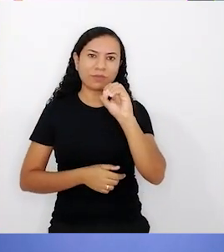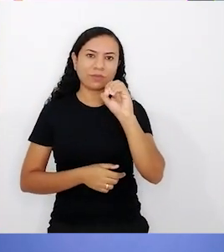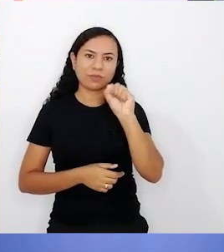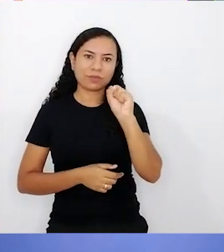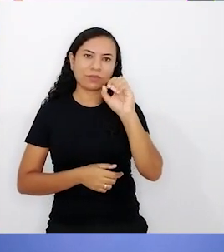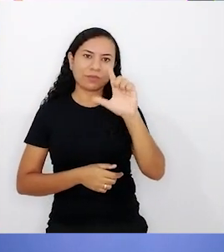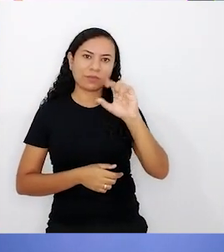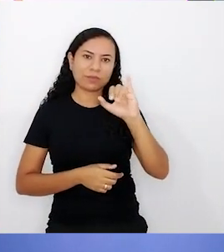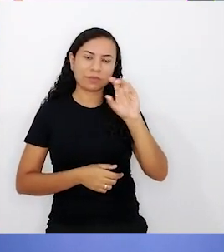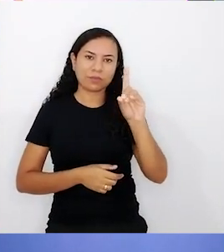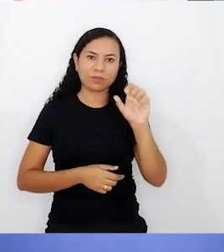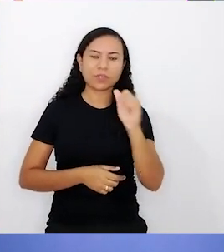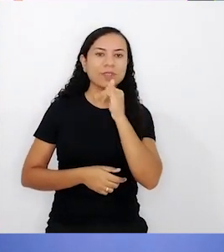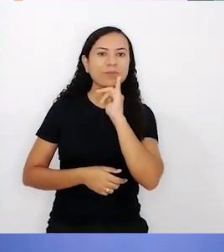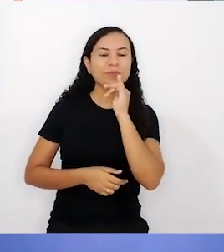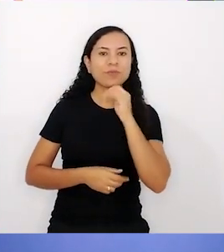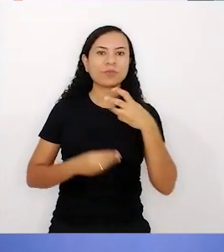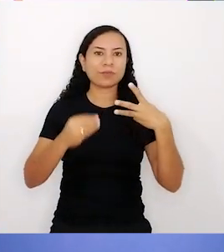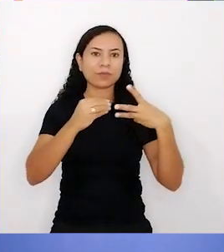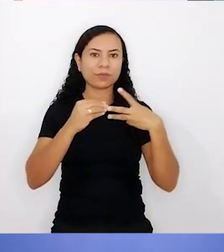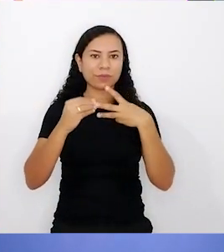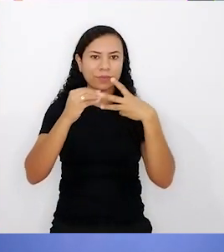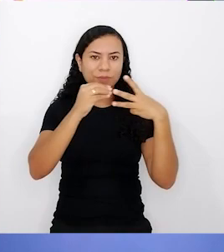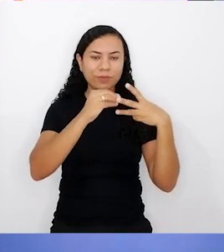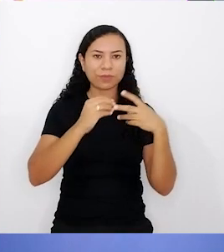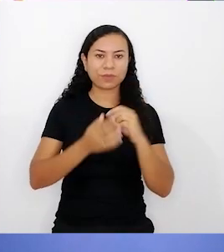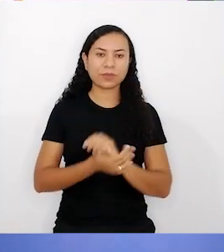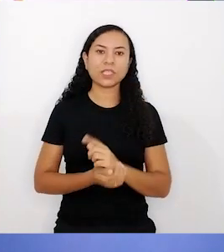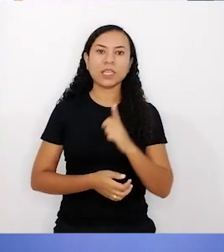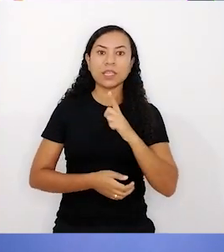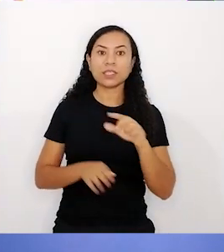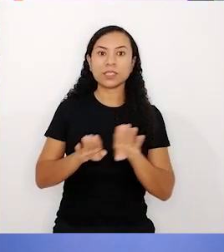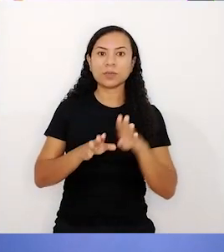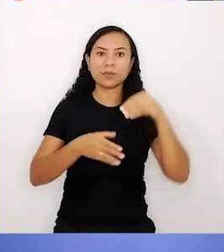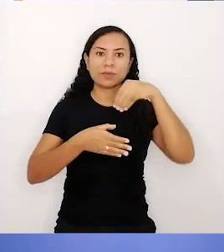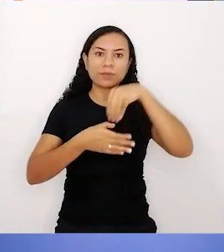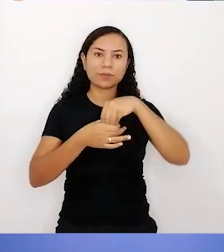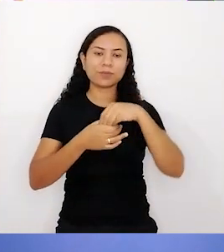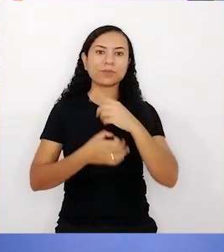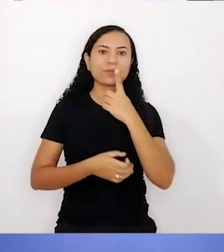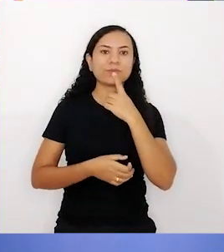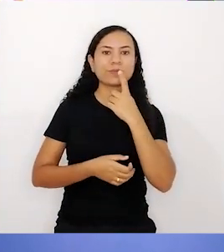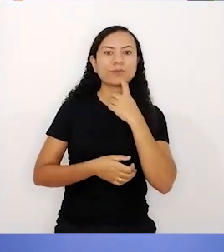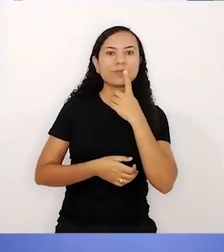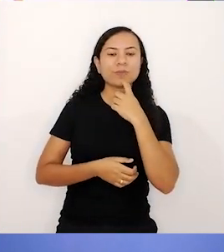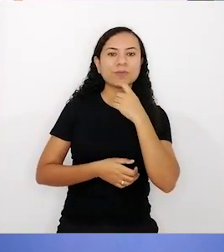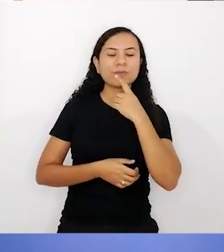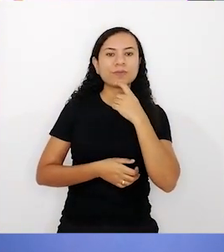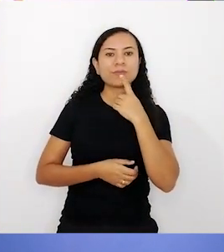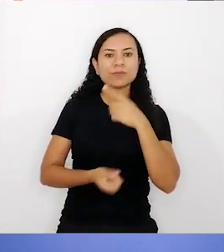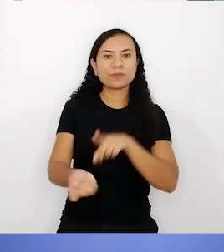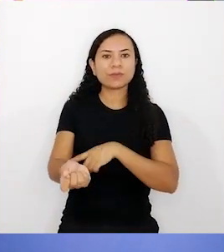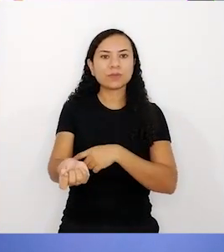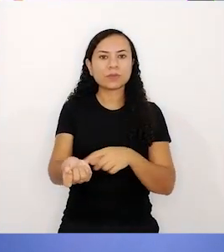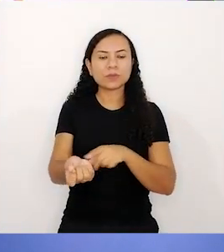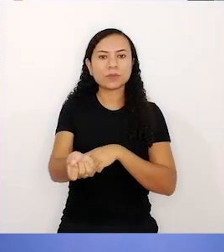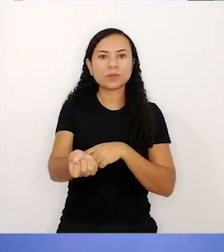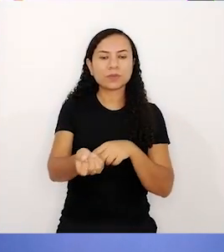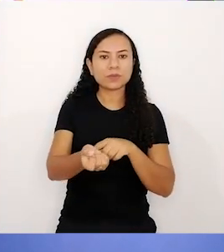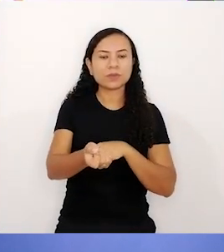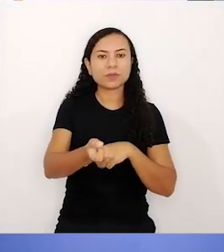as células. Nós também temos no sangue os glóbulos brancos, que são nossas células de defesa, que